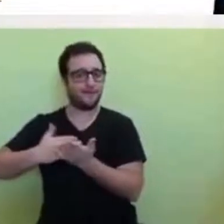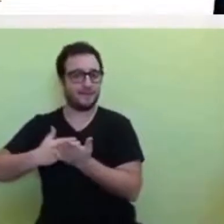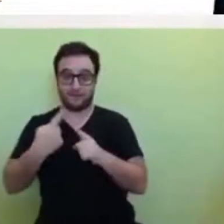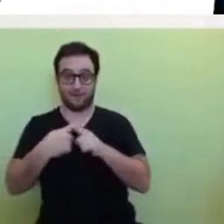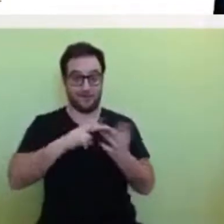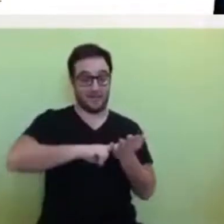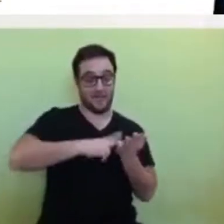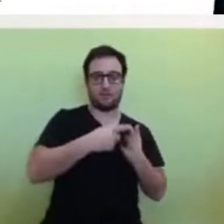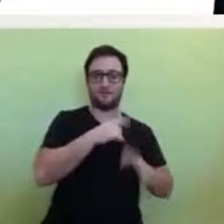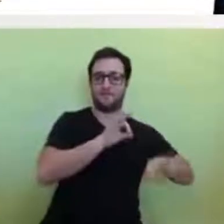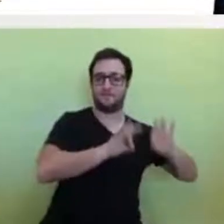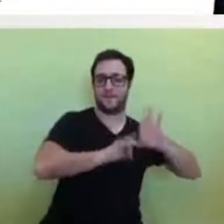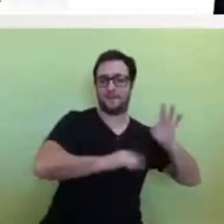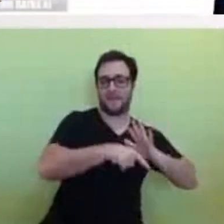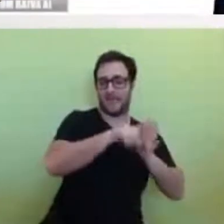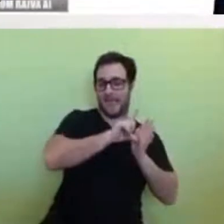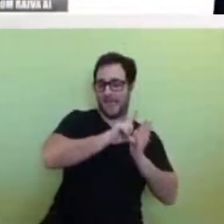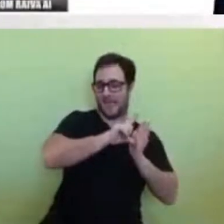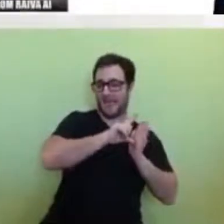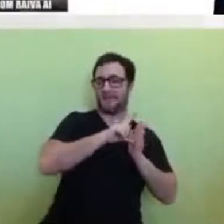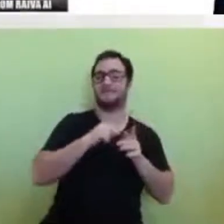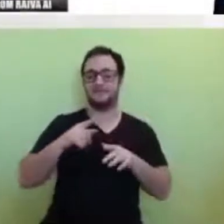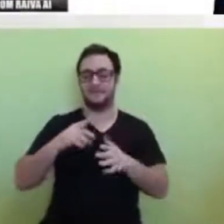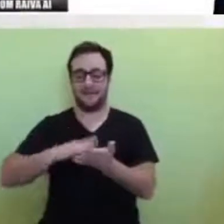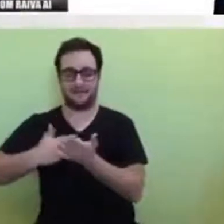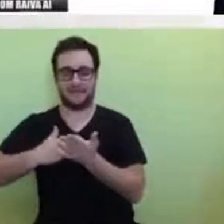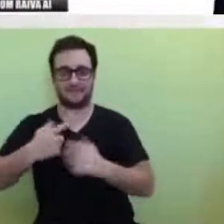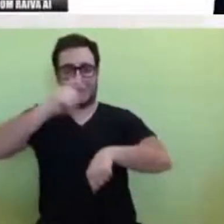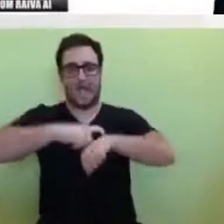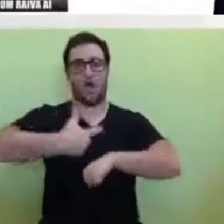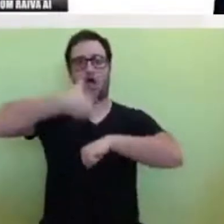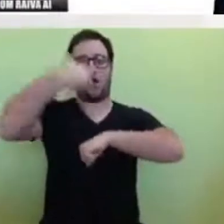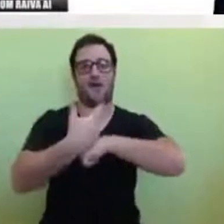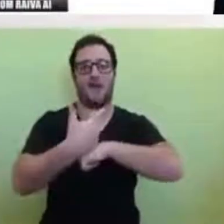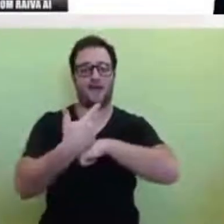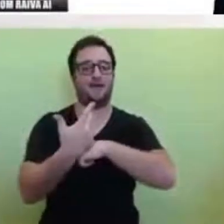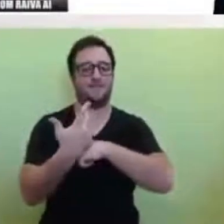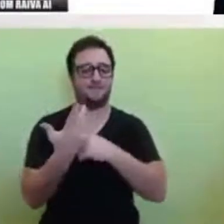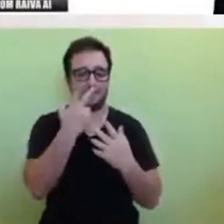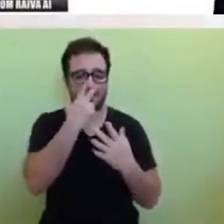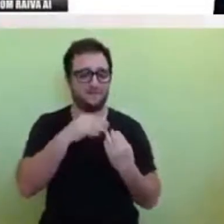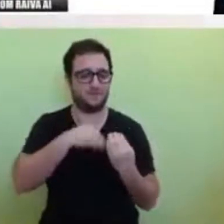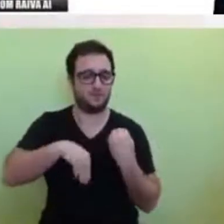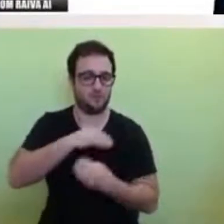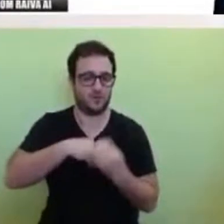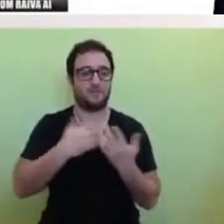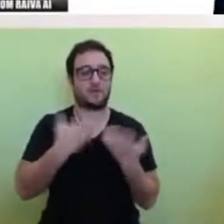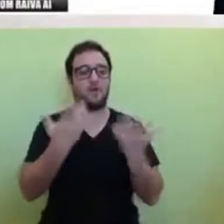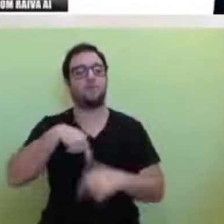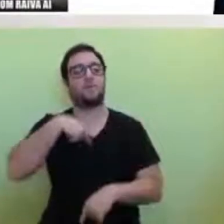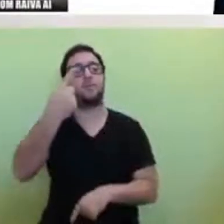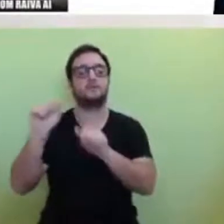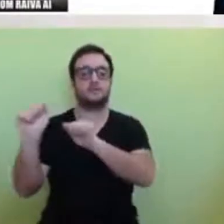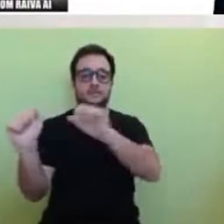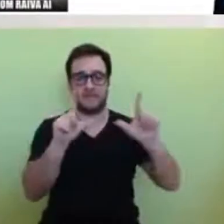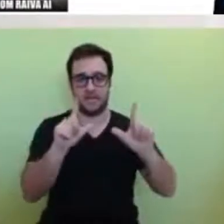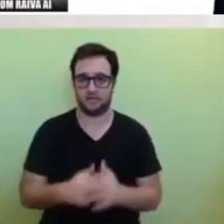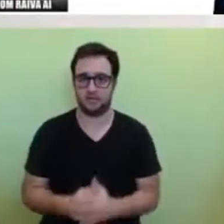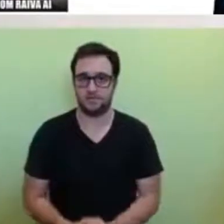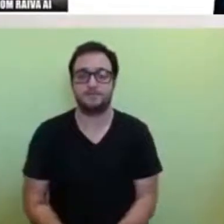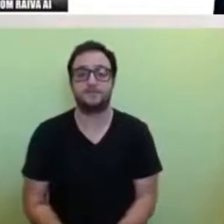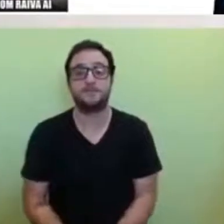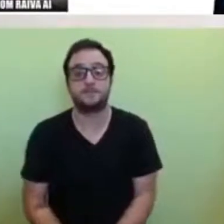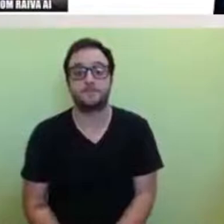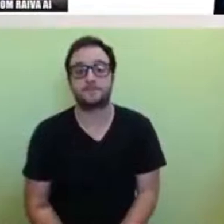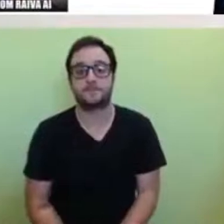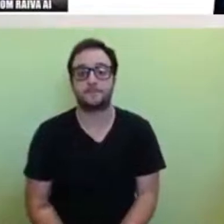O Arlen, pode passar para o próximo slide, por favor? Ainda sobre essa questão que alguns talvez